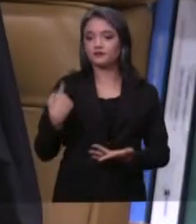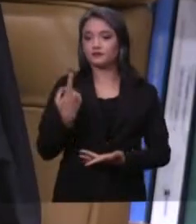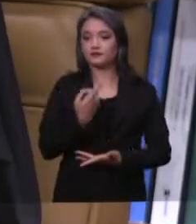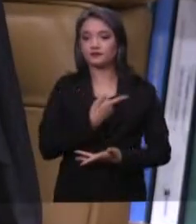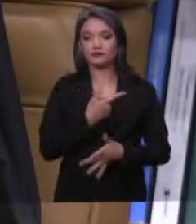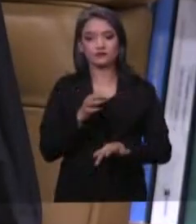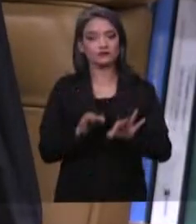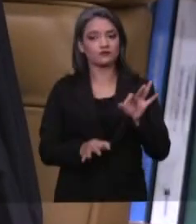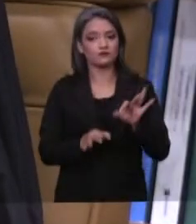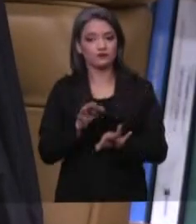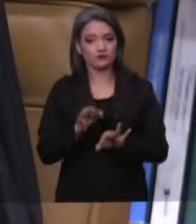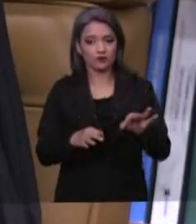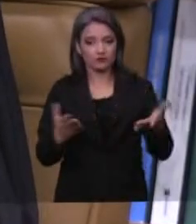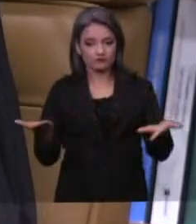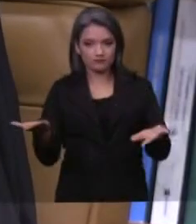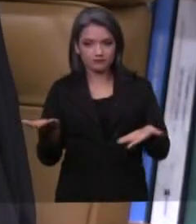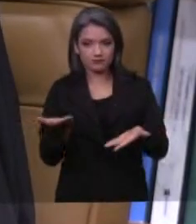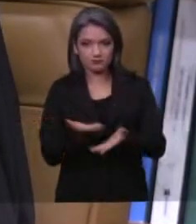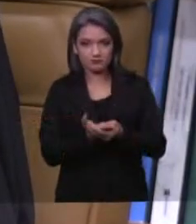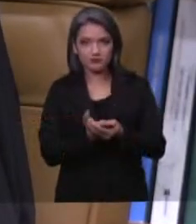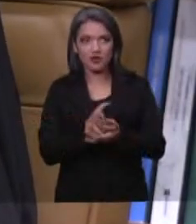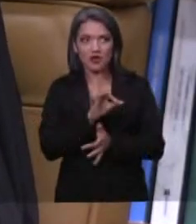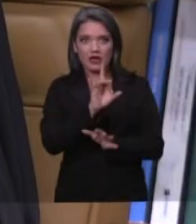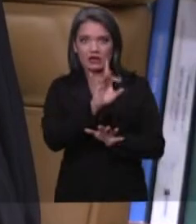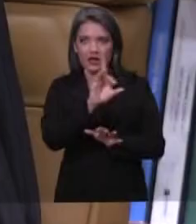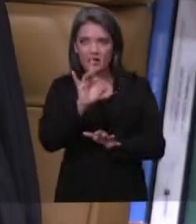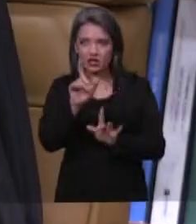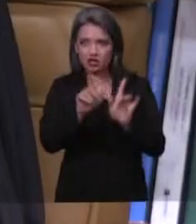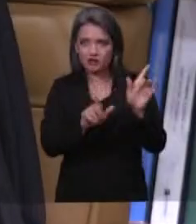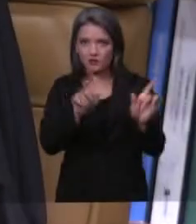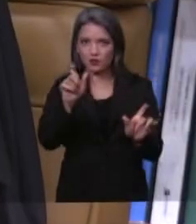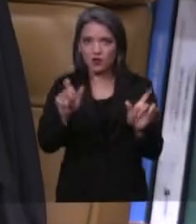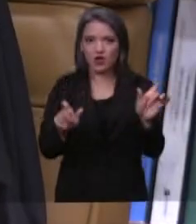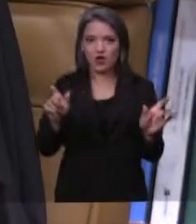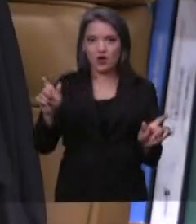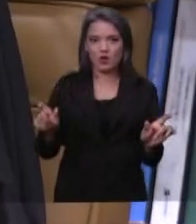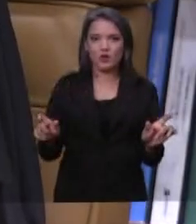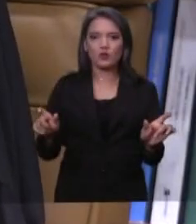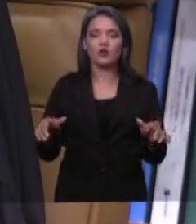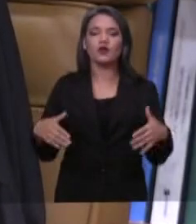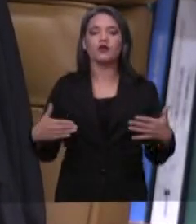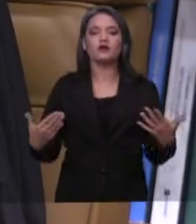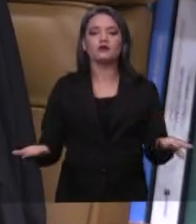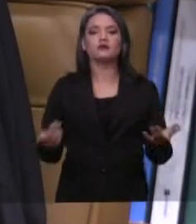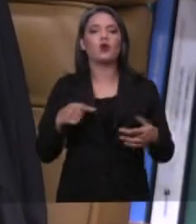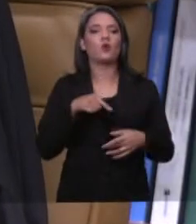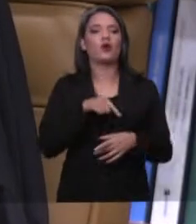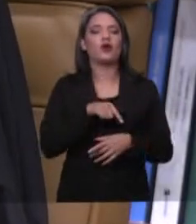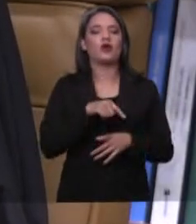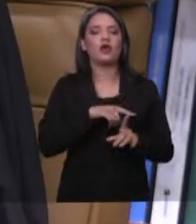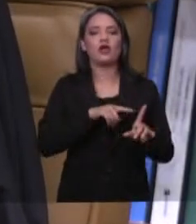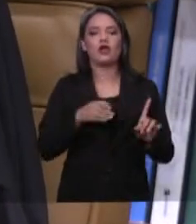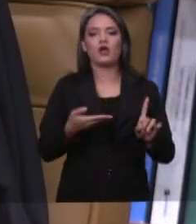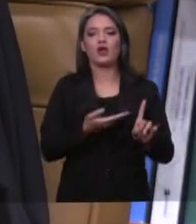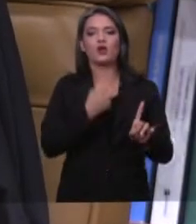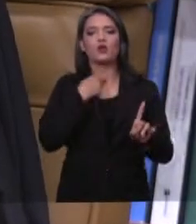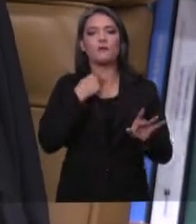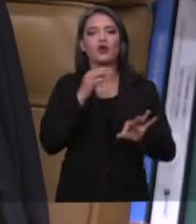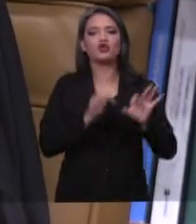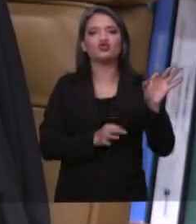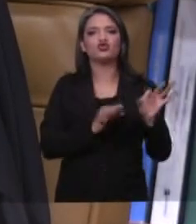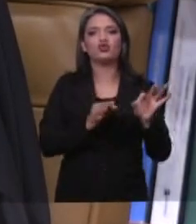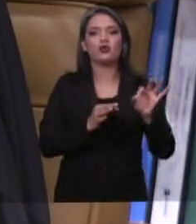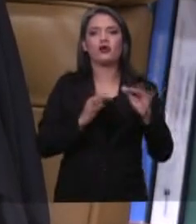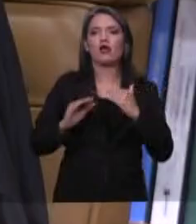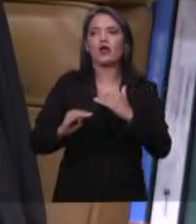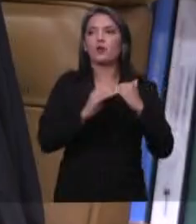caso específico, um caso individual, e, portanto, ninguém deve ser julgado no bolo e a gente deve atentar para